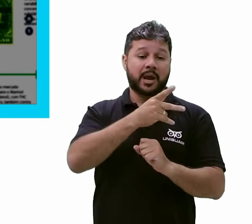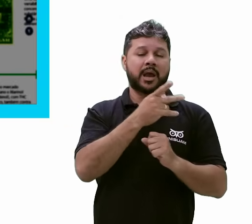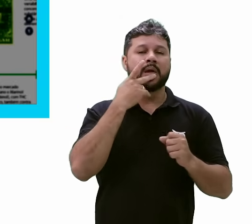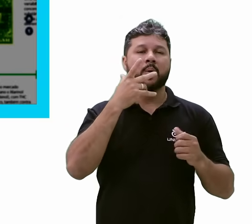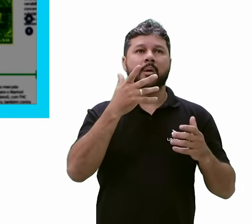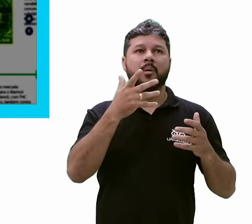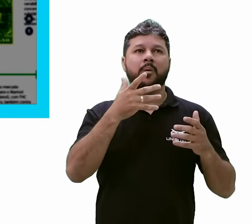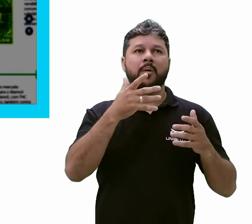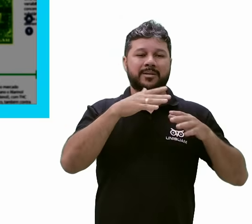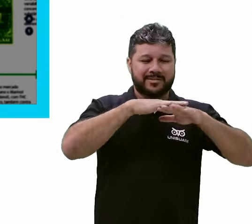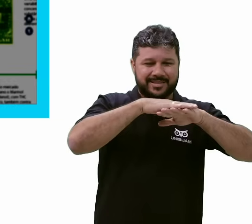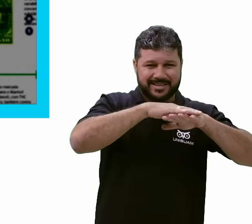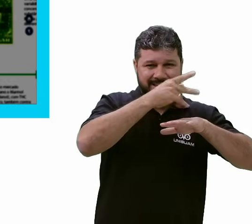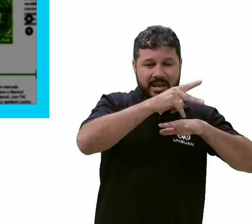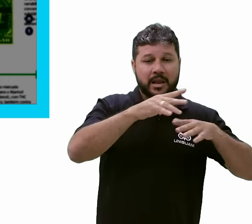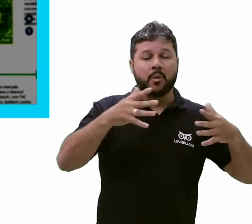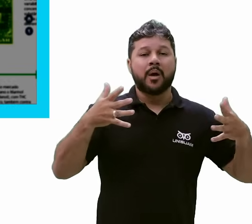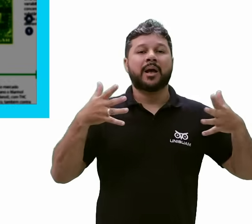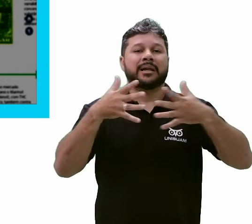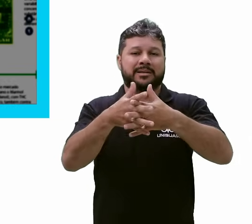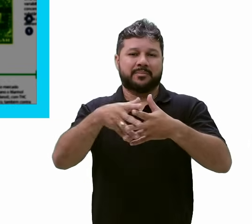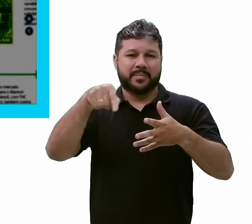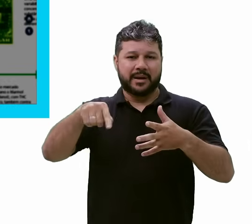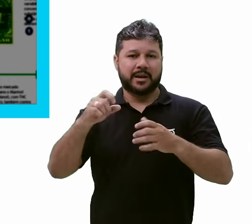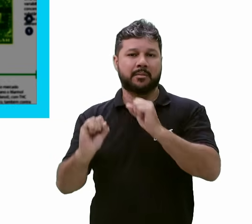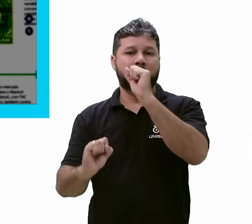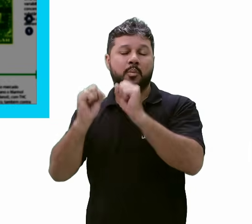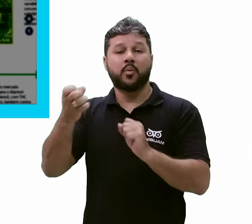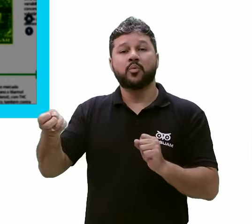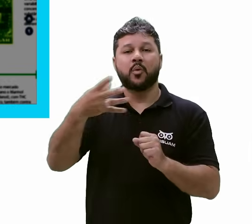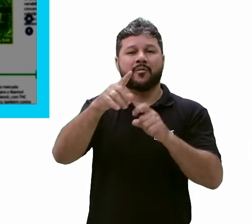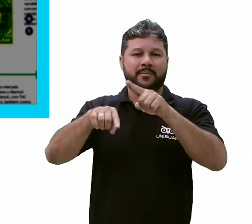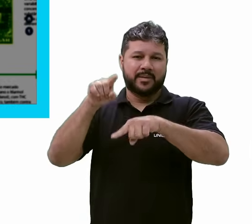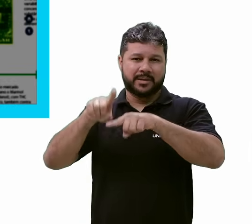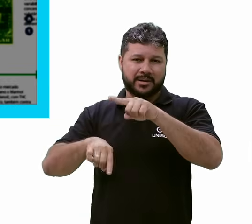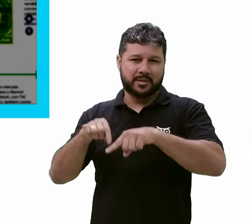cânhamo atrapalharia muito